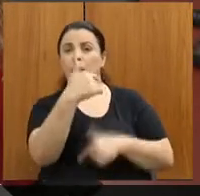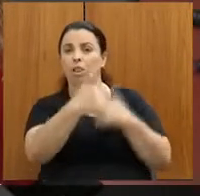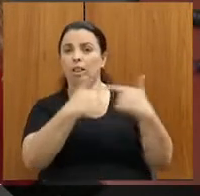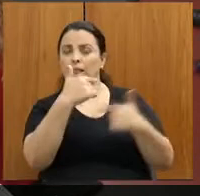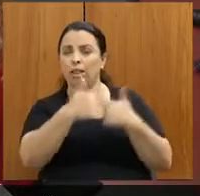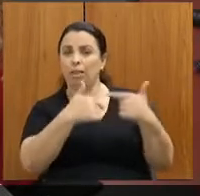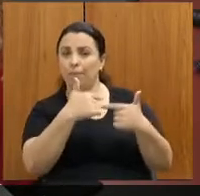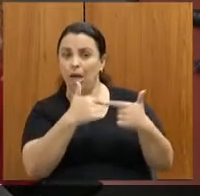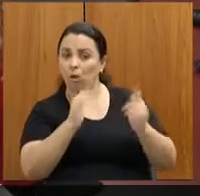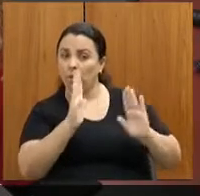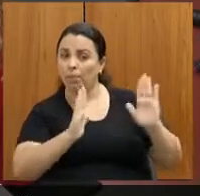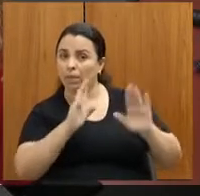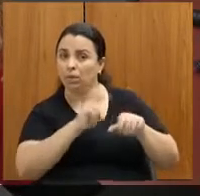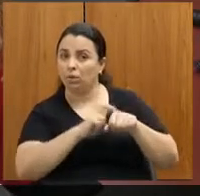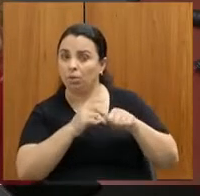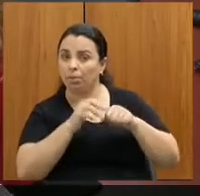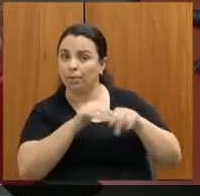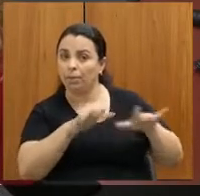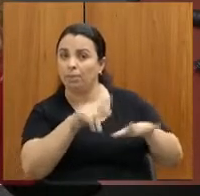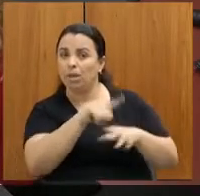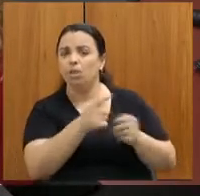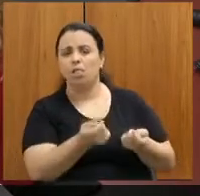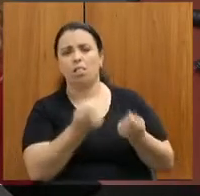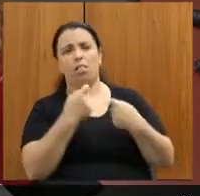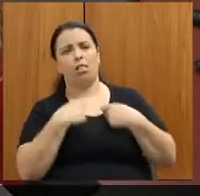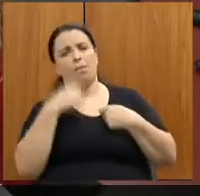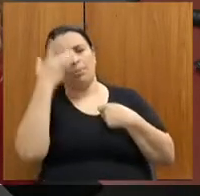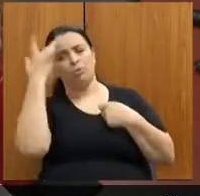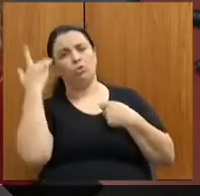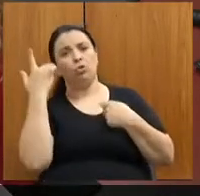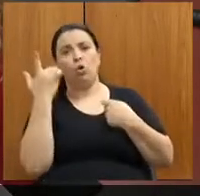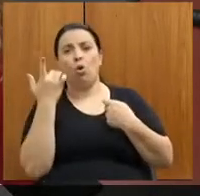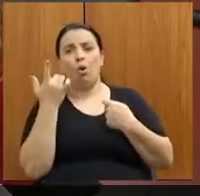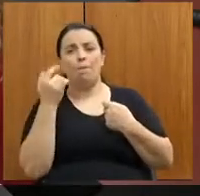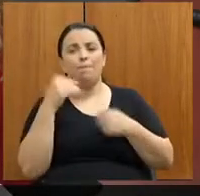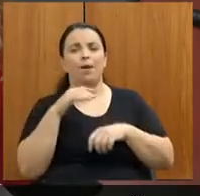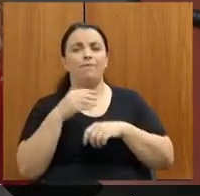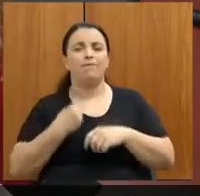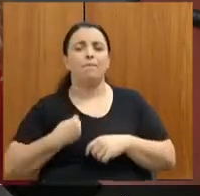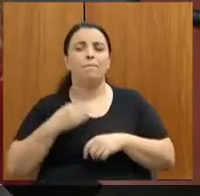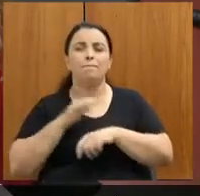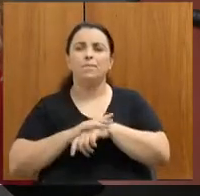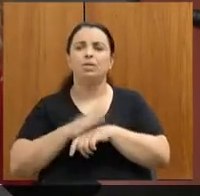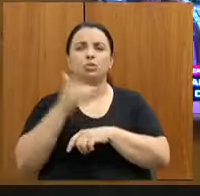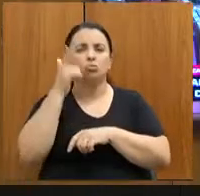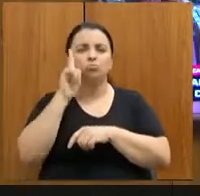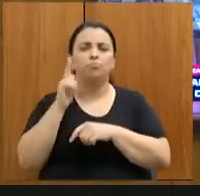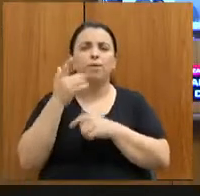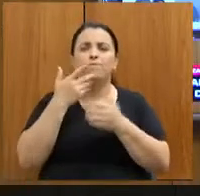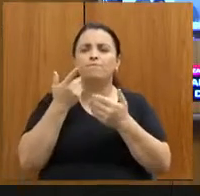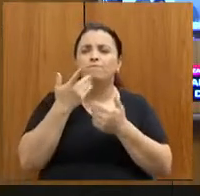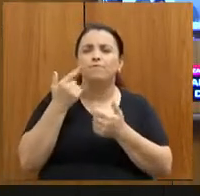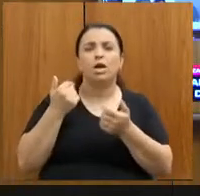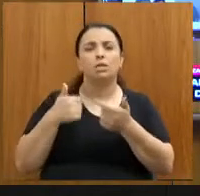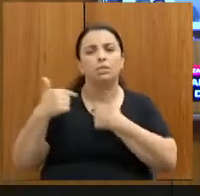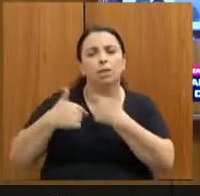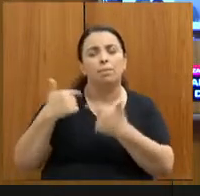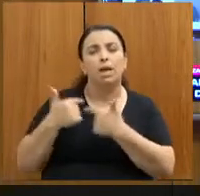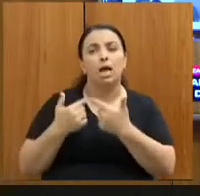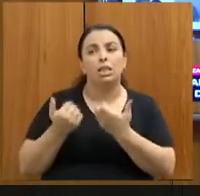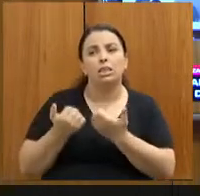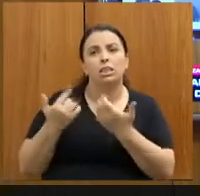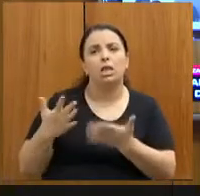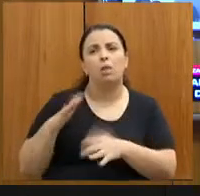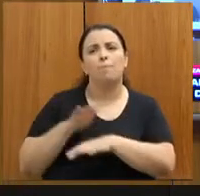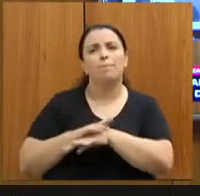pandemia facilitou a vida do contribuinte muito ela foi ao encontro do contribuinte facilitou a vida